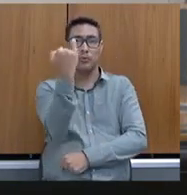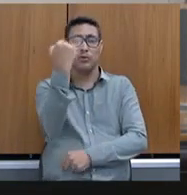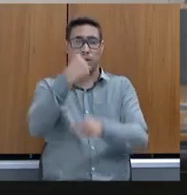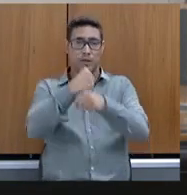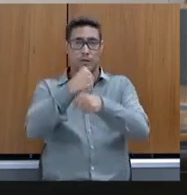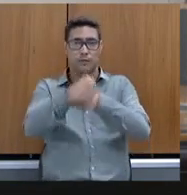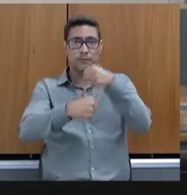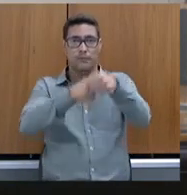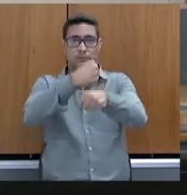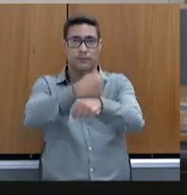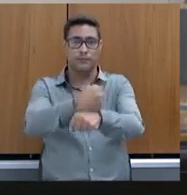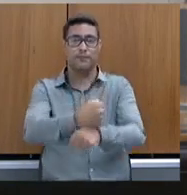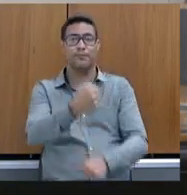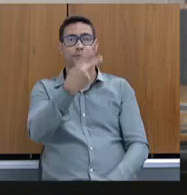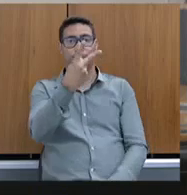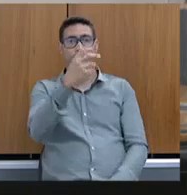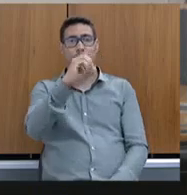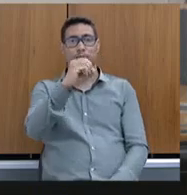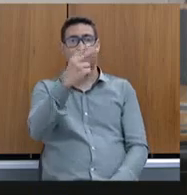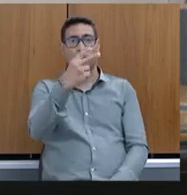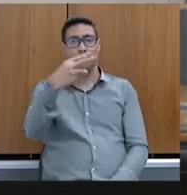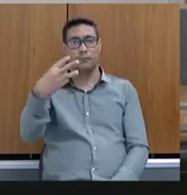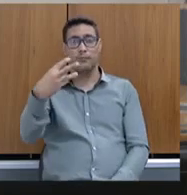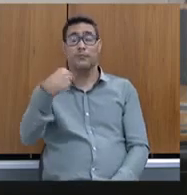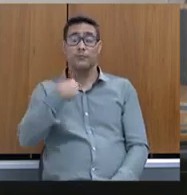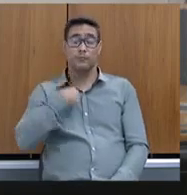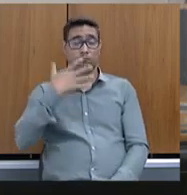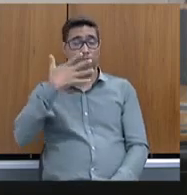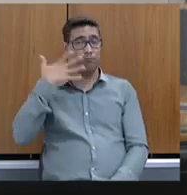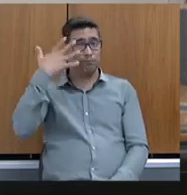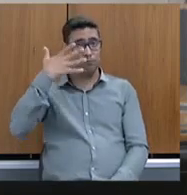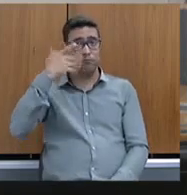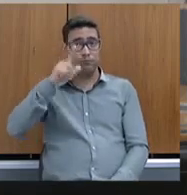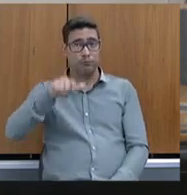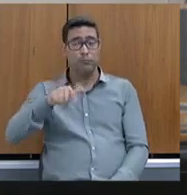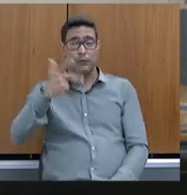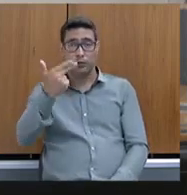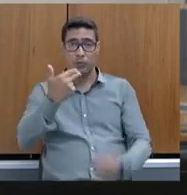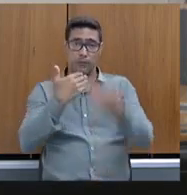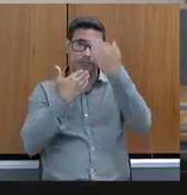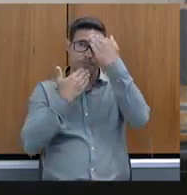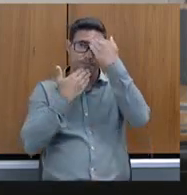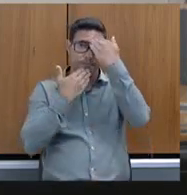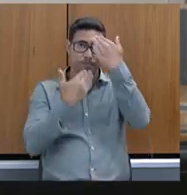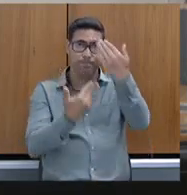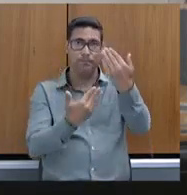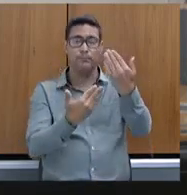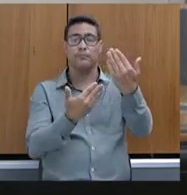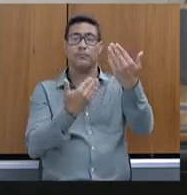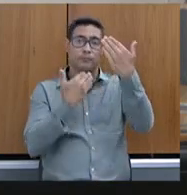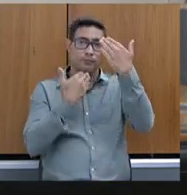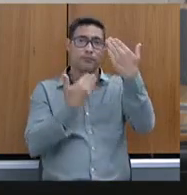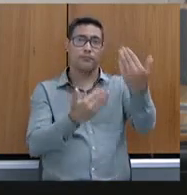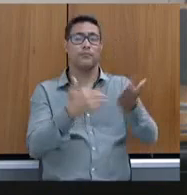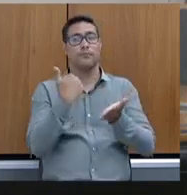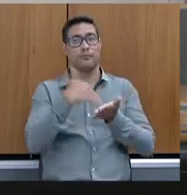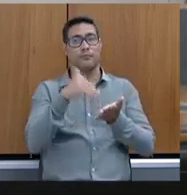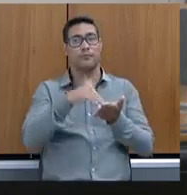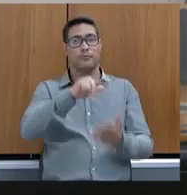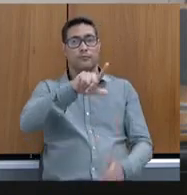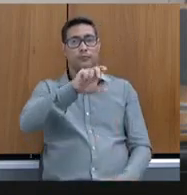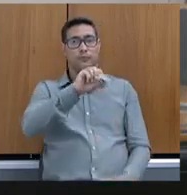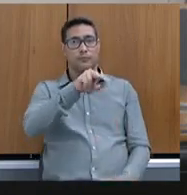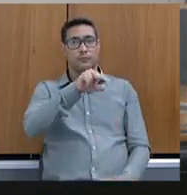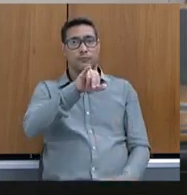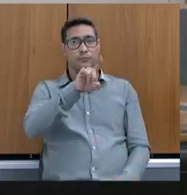o próximo ano 2023 então a minha palavra aqui é de agradecimento né de agradecer ao secretário Leônidas a toda sua